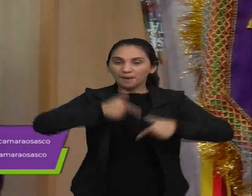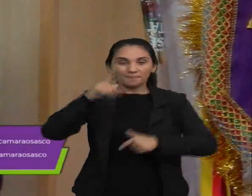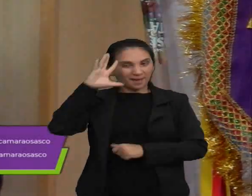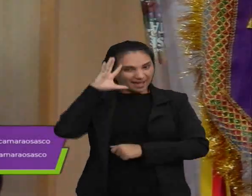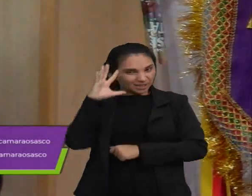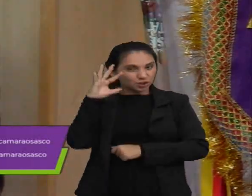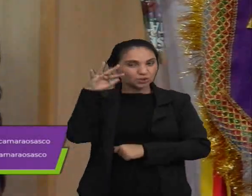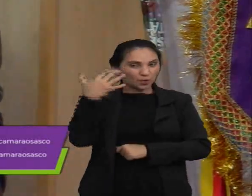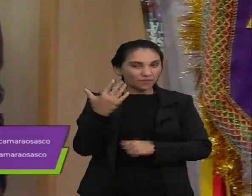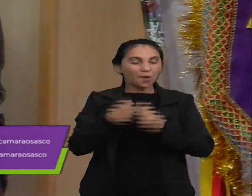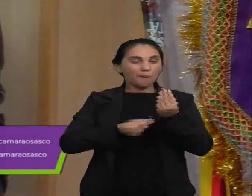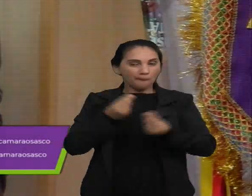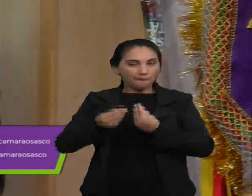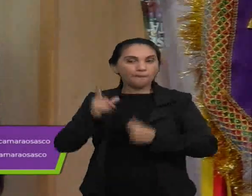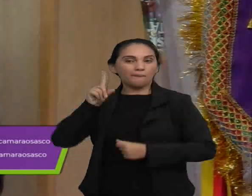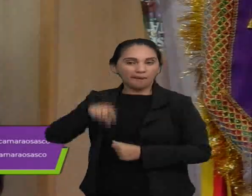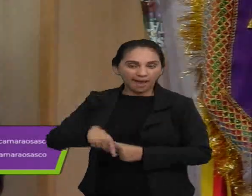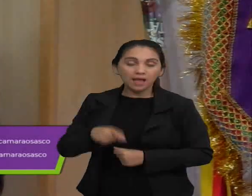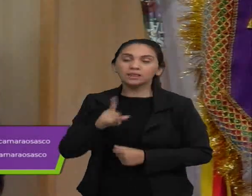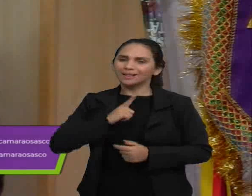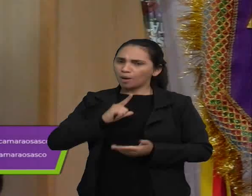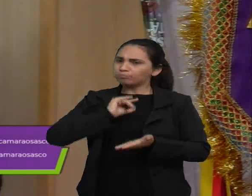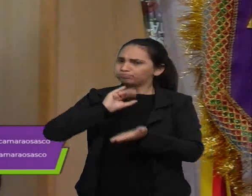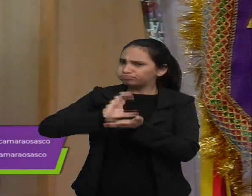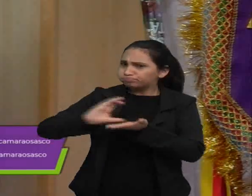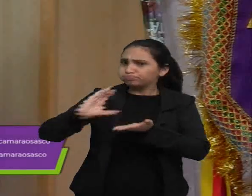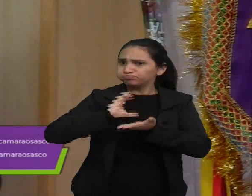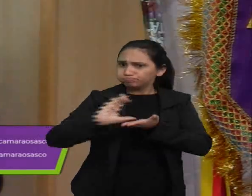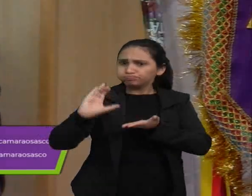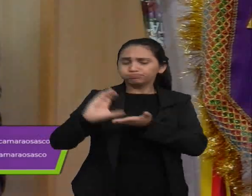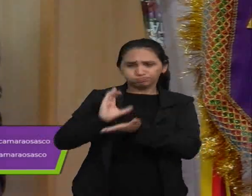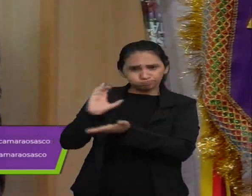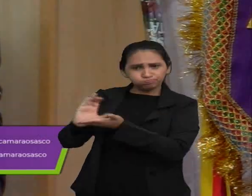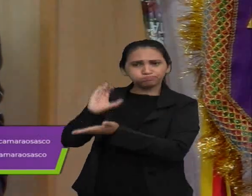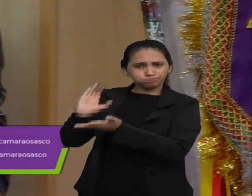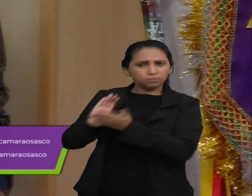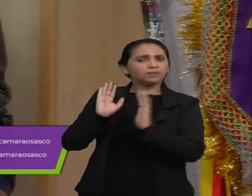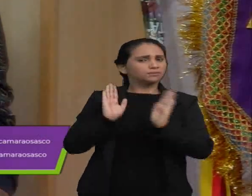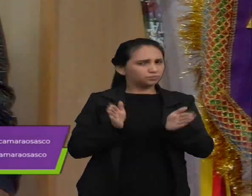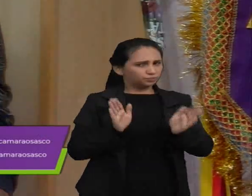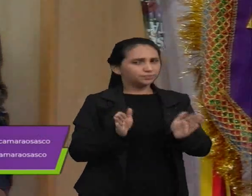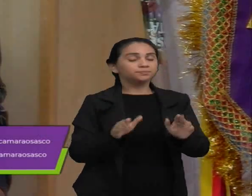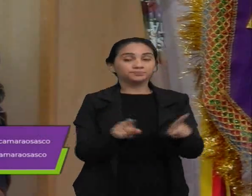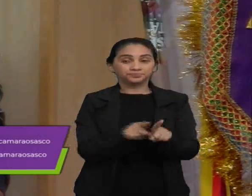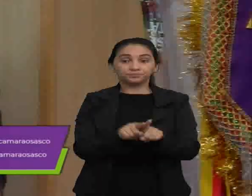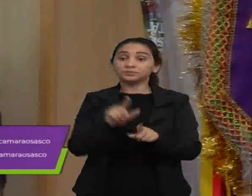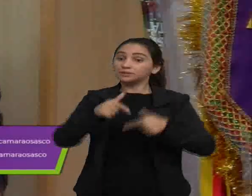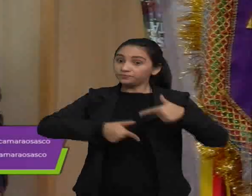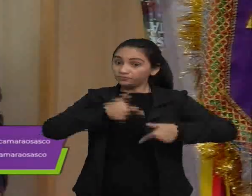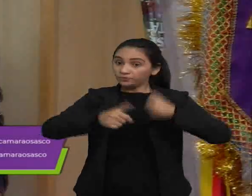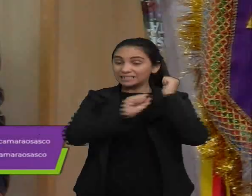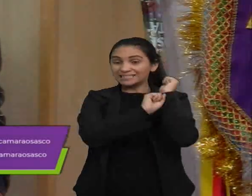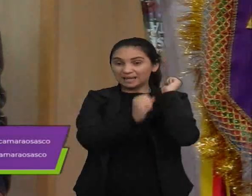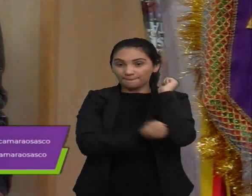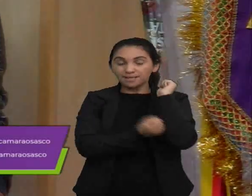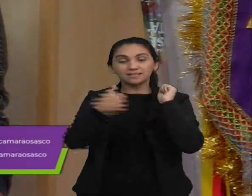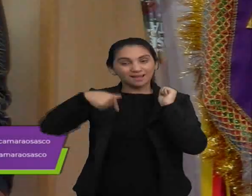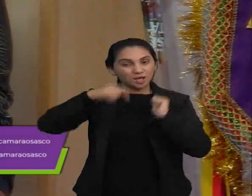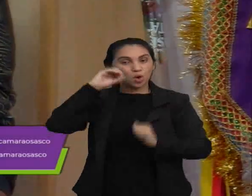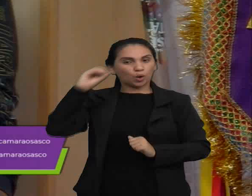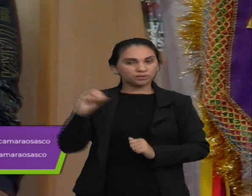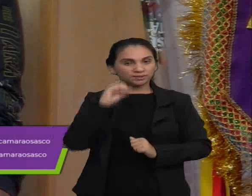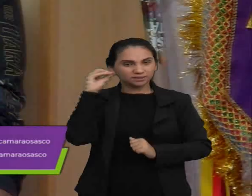resolver essa questão, mas ela tem investido muito nessa área. Então, acho que a Sabéspia tem feito um bom trabalho aqui na cidade,